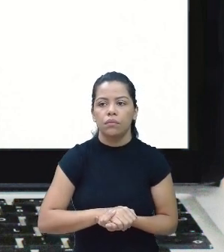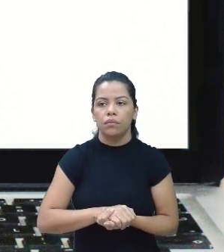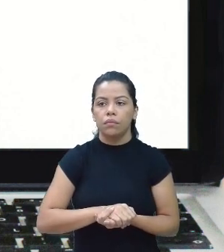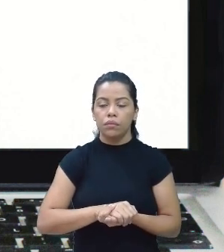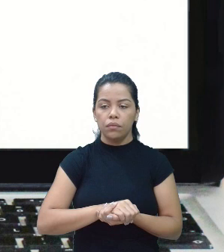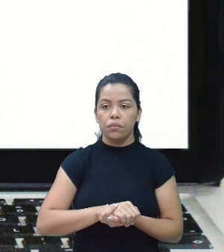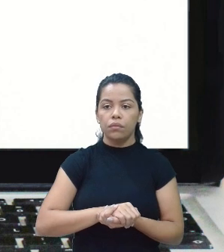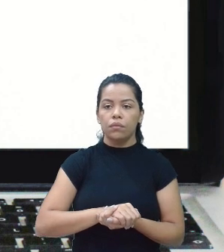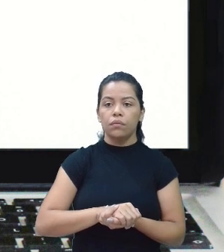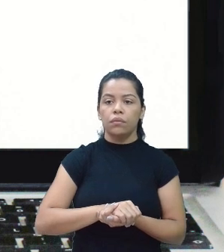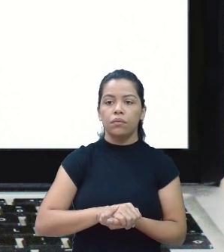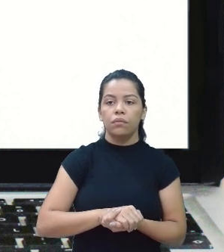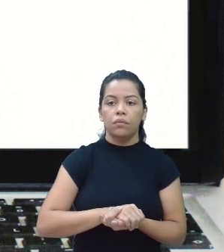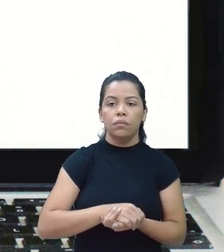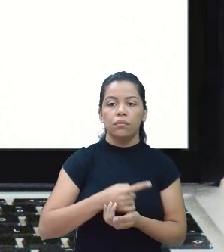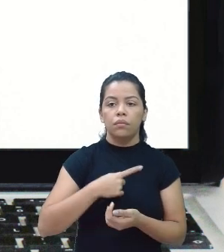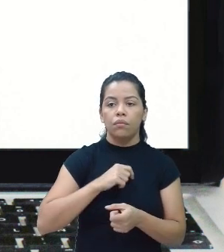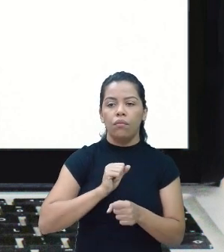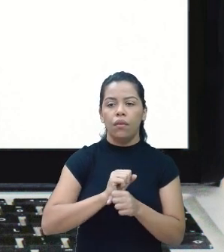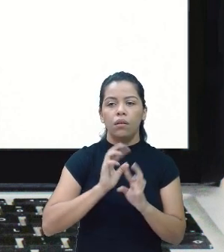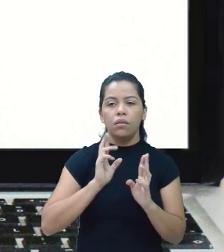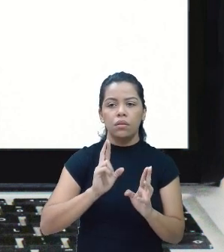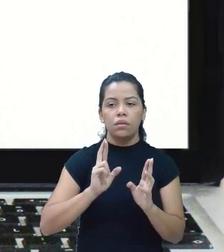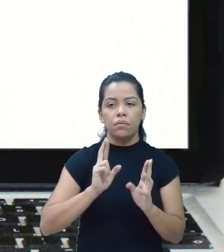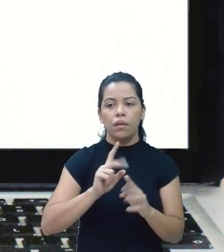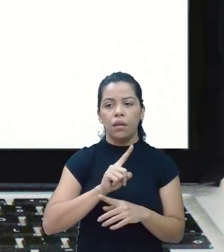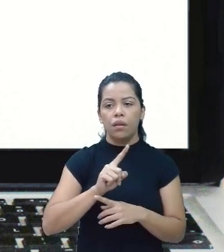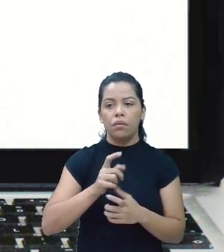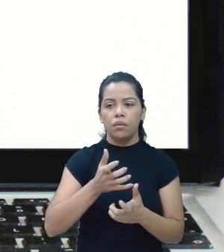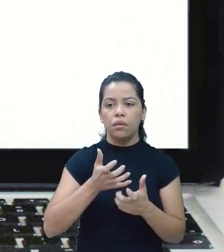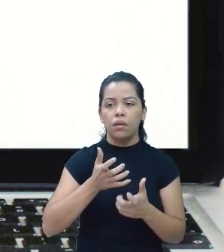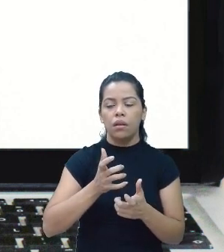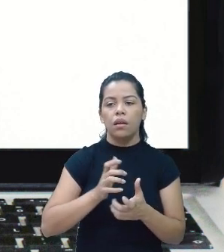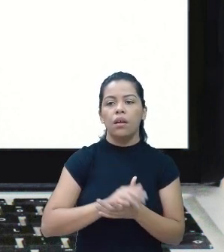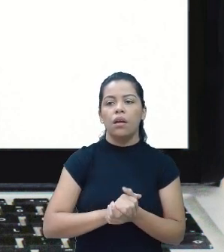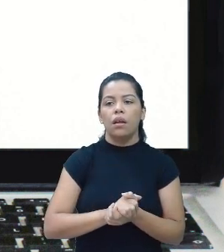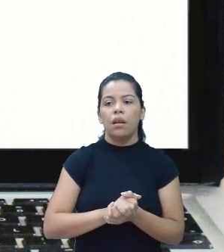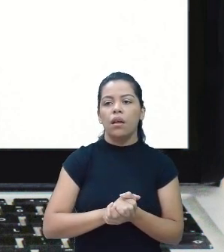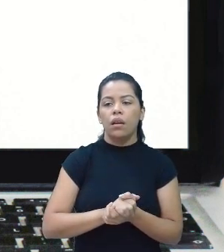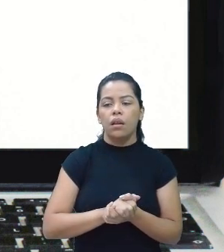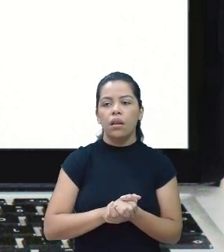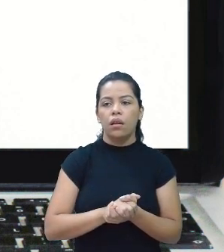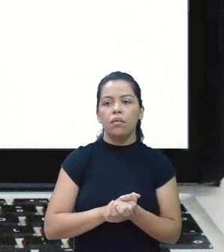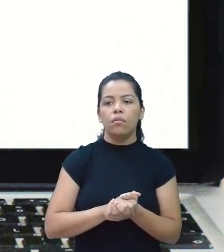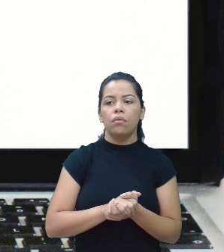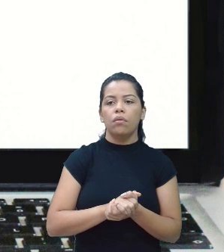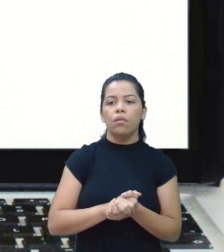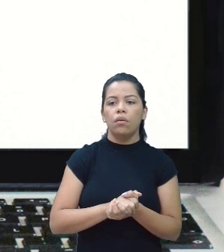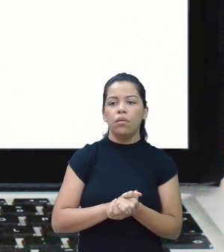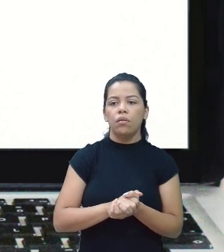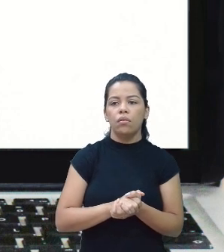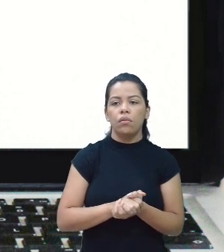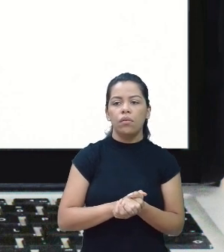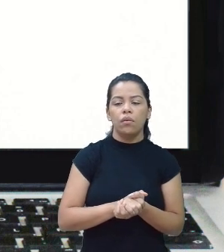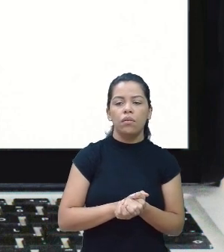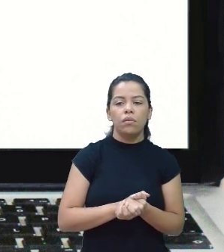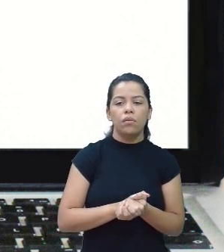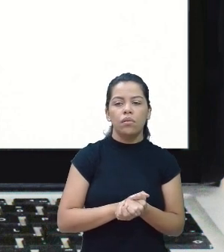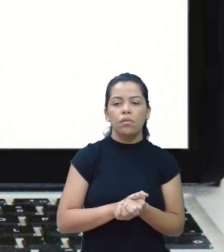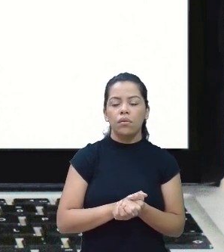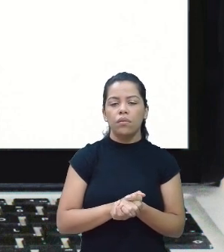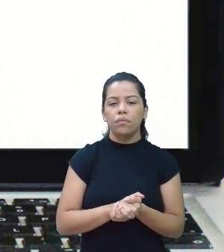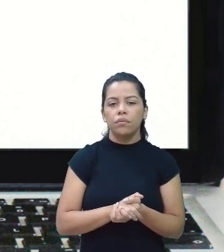list. We hope to hear from you as soon as possible. Yours faithfully, tá certo,